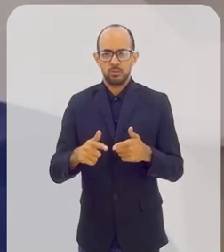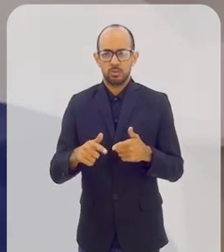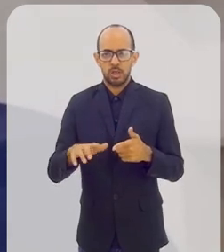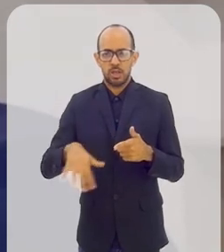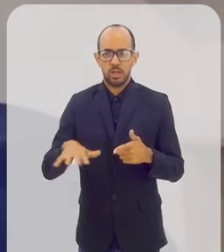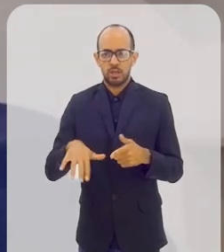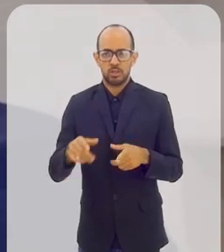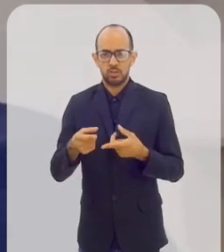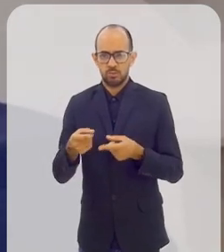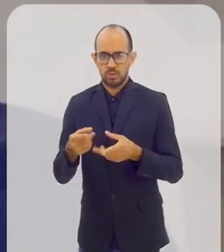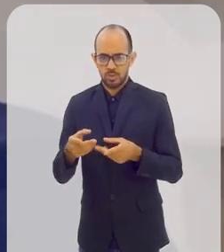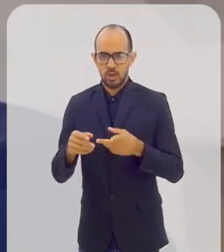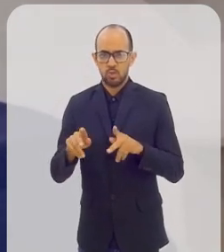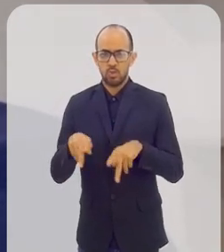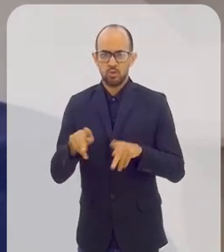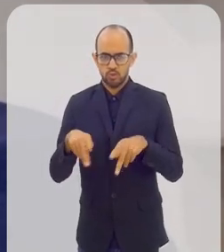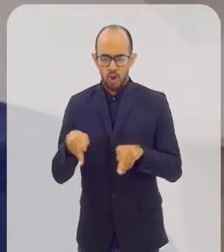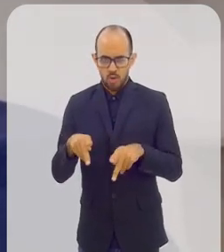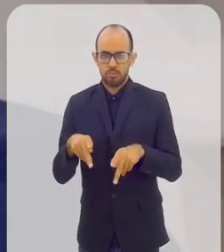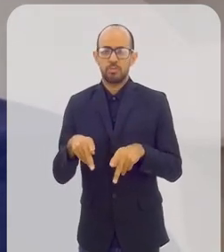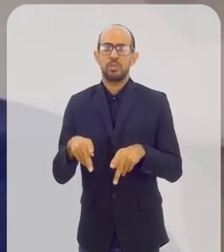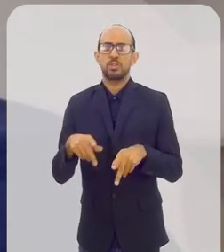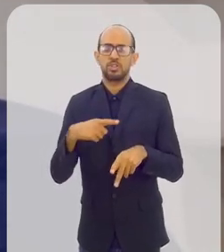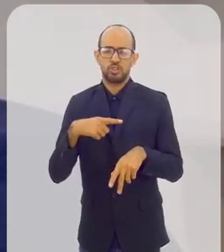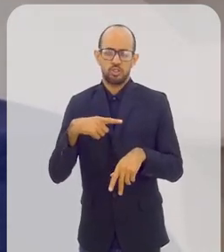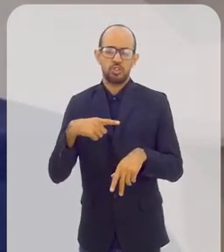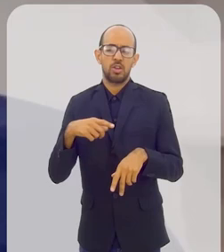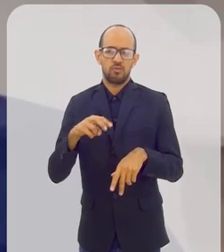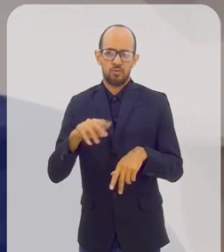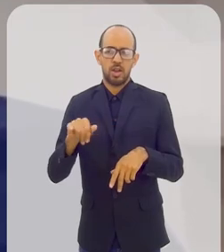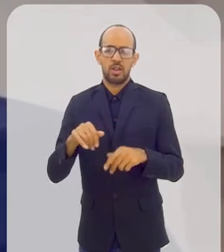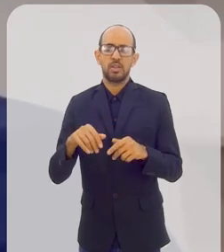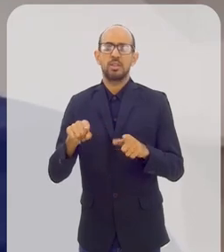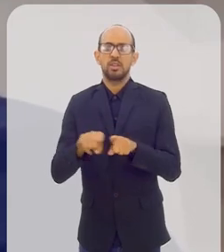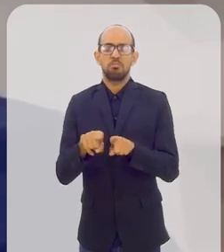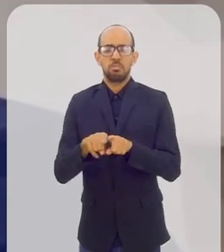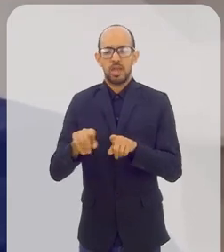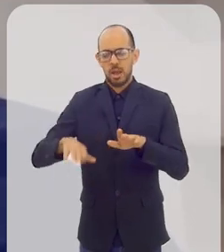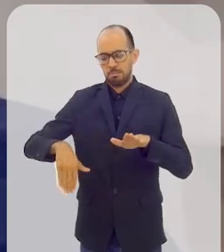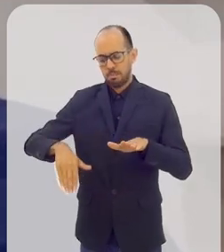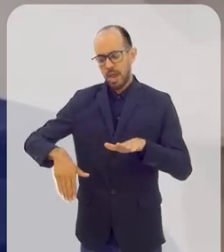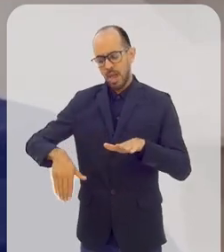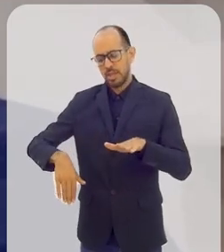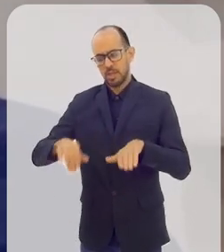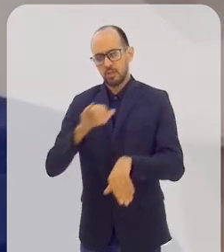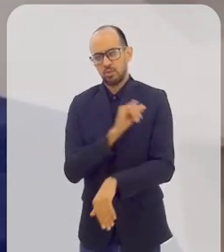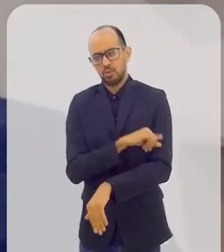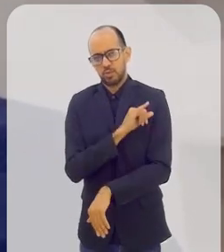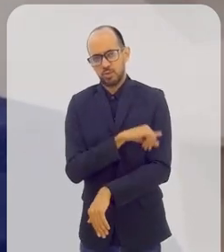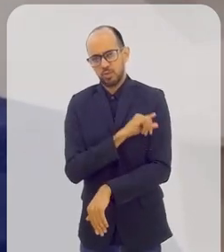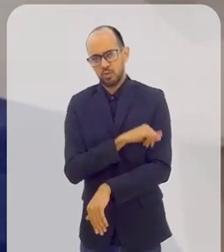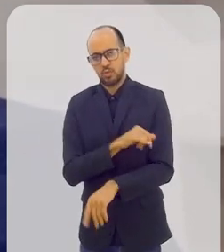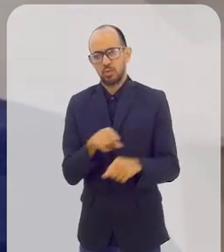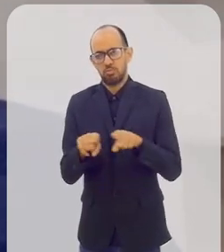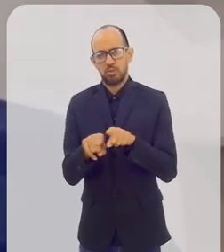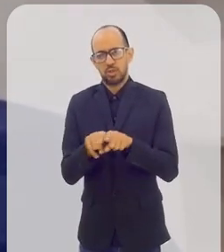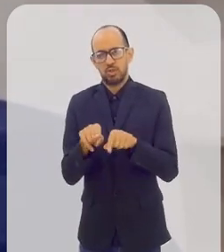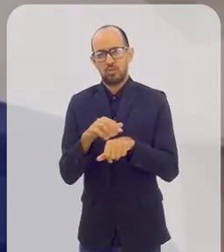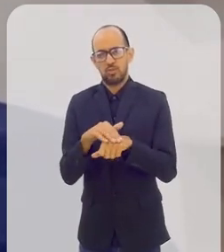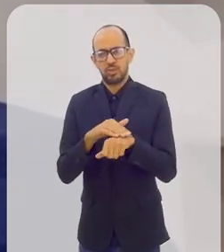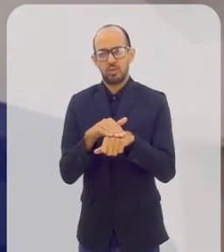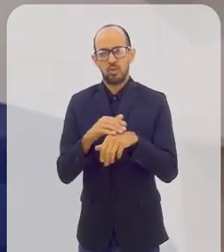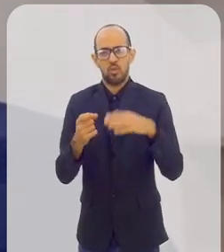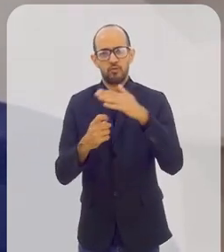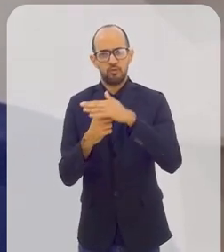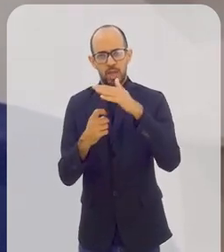unidades comerciais como um shopping, na Orla Carioca. Nós estamos conversando também